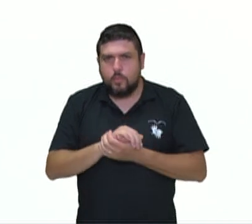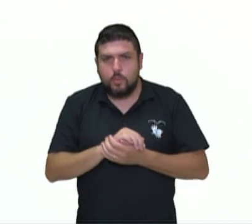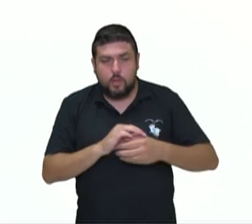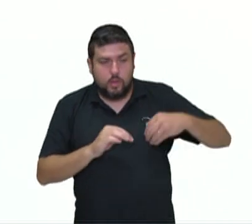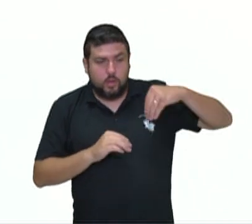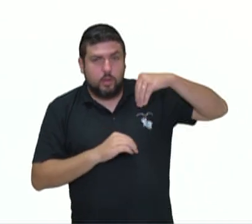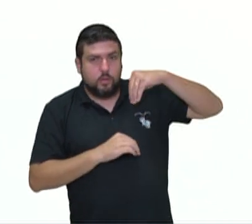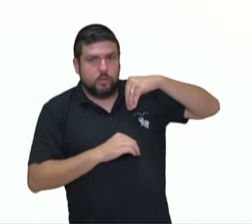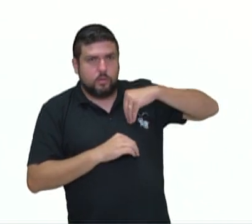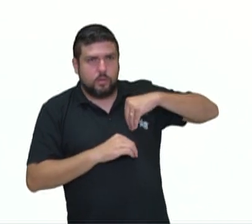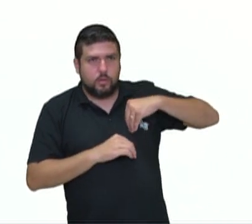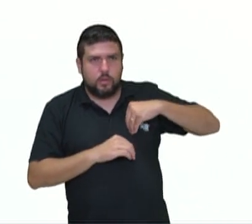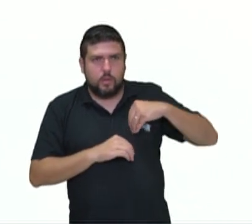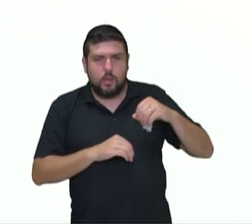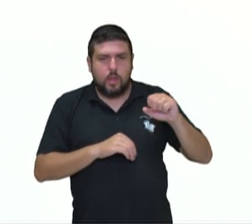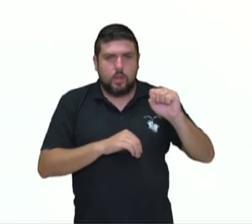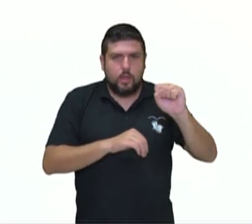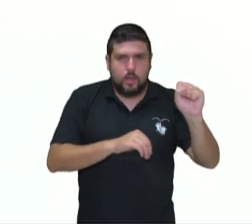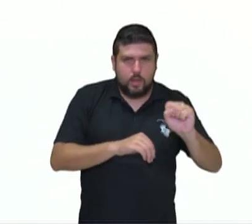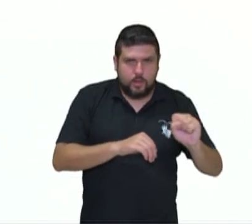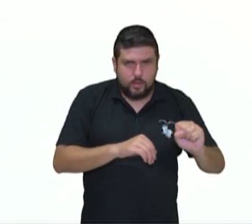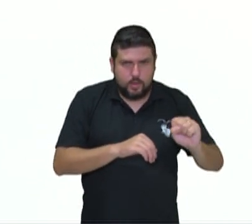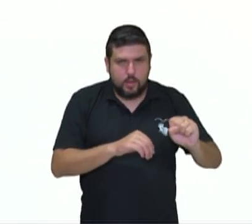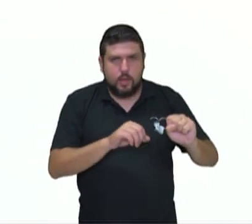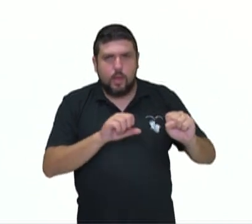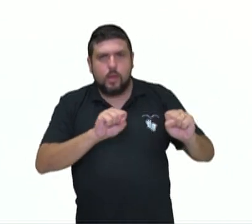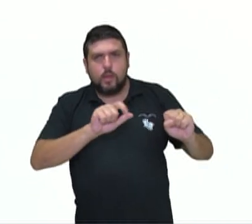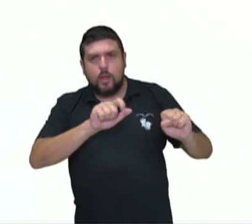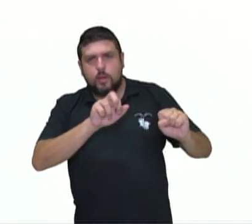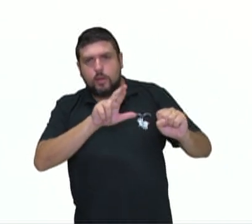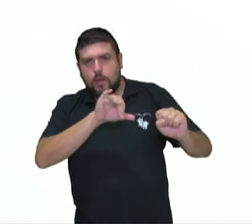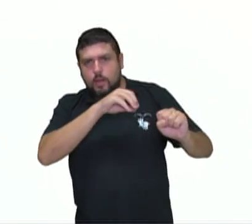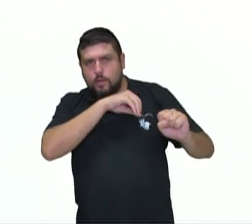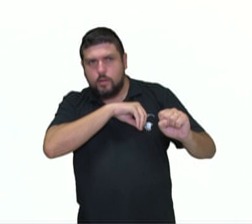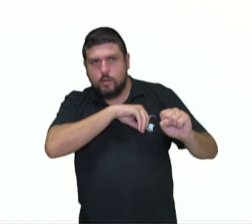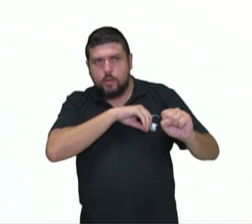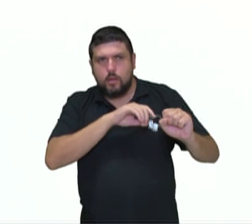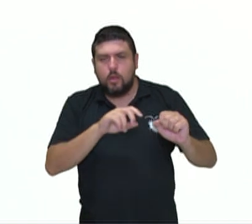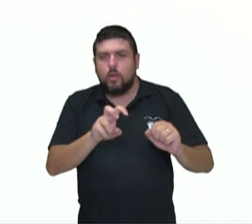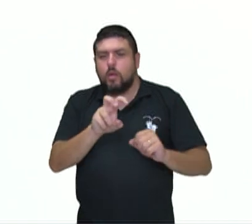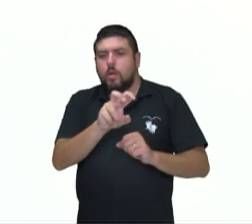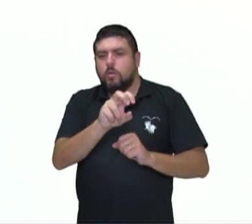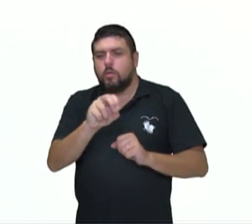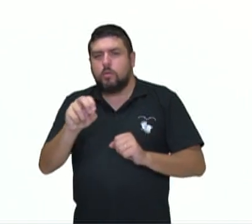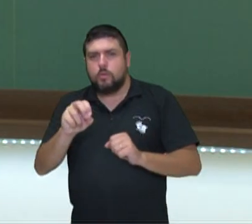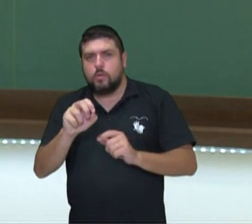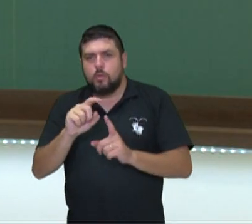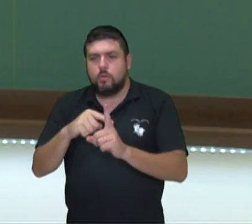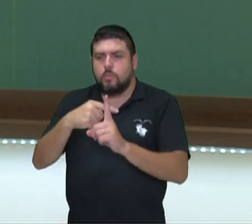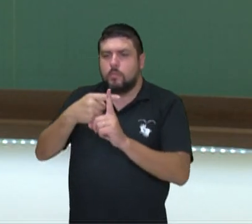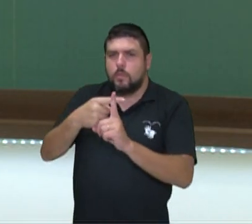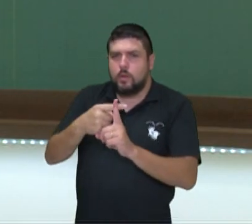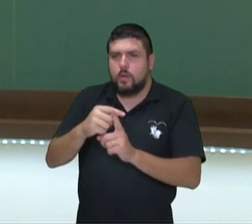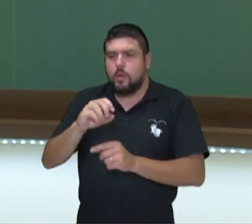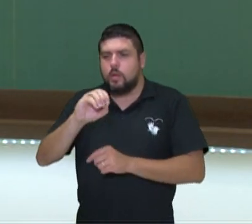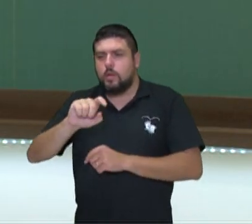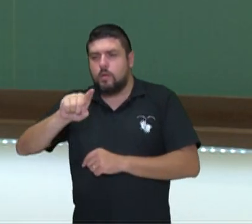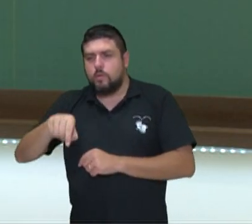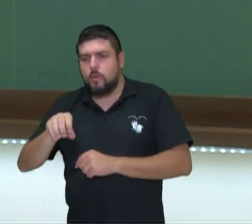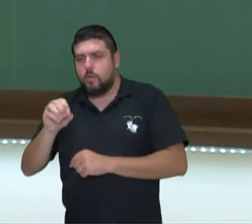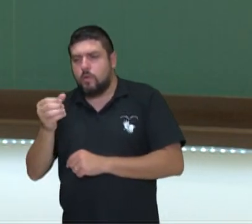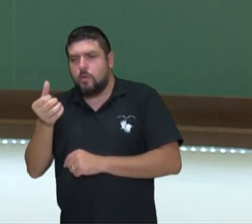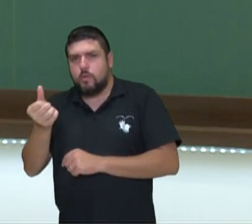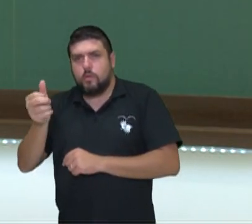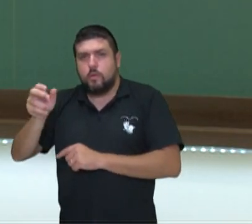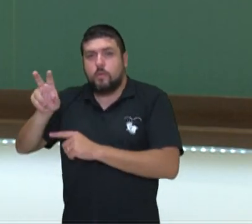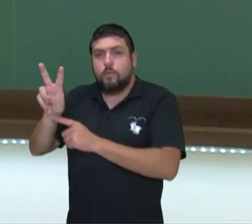salário, S de V, igual 2.500 mais 0,06V. E eu posso trocar para